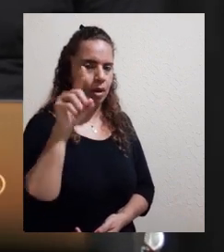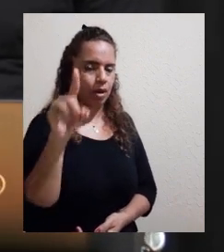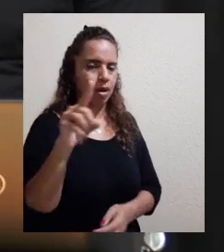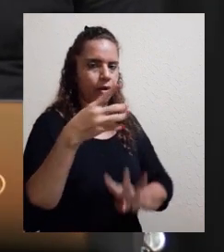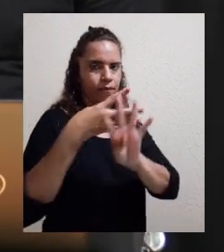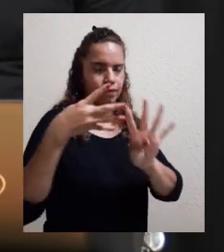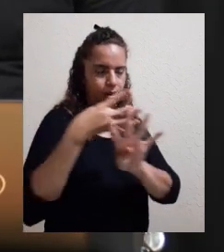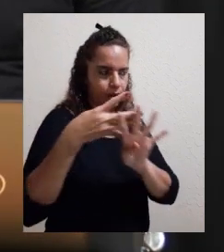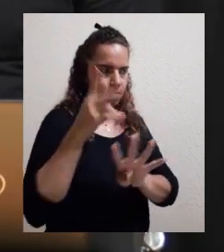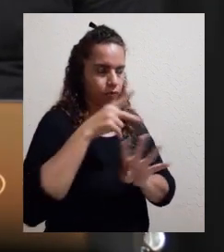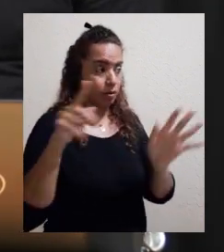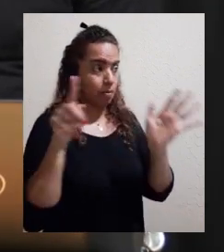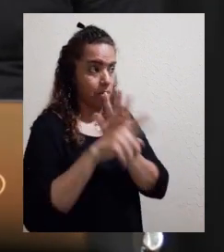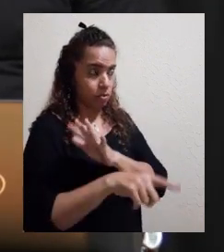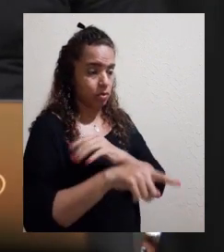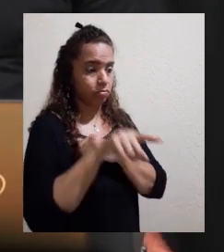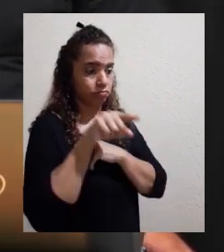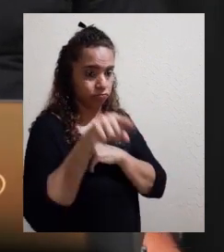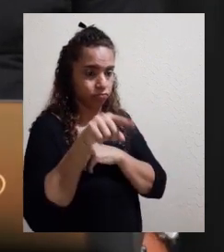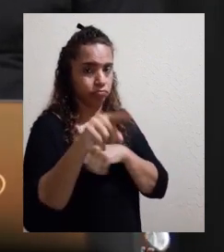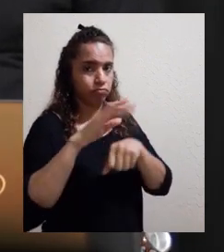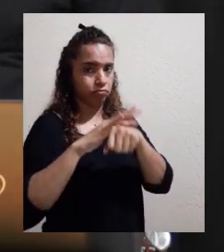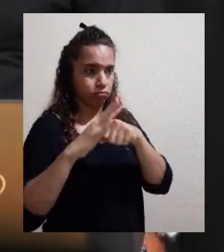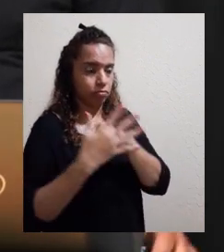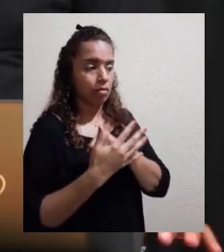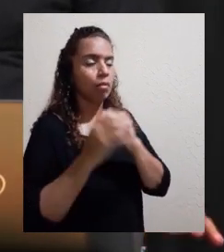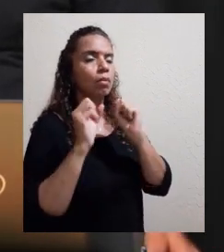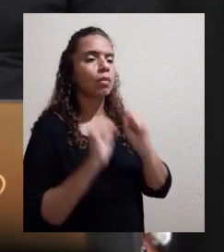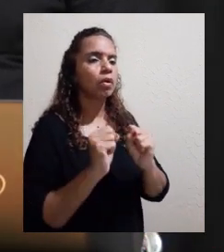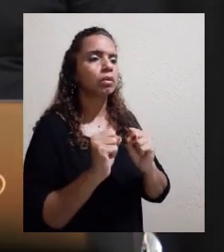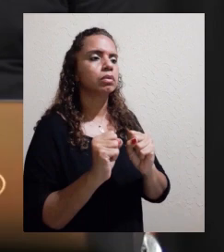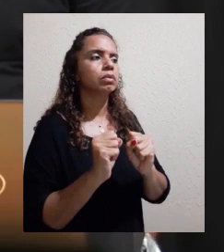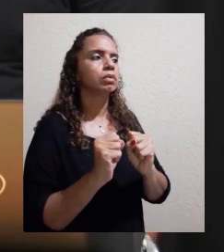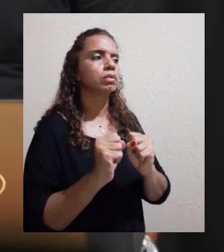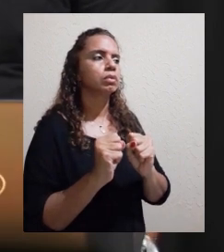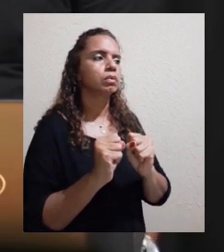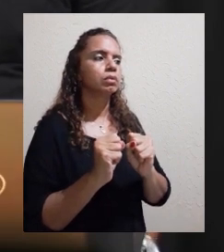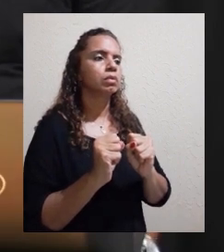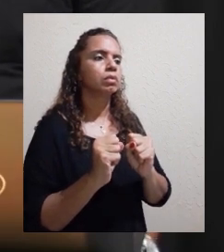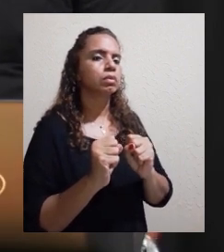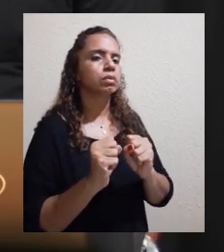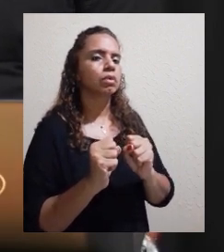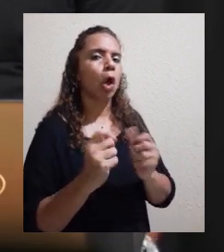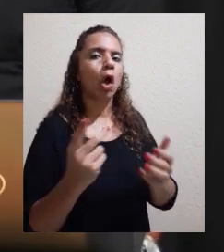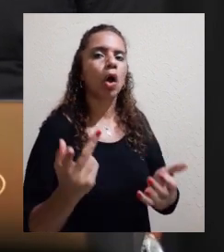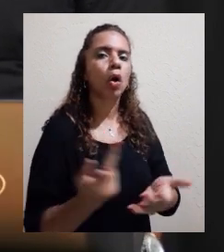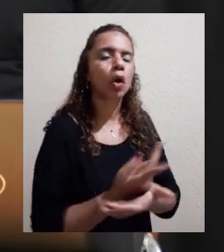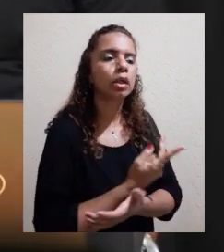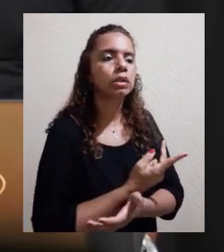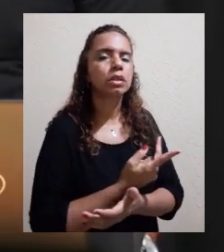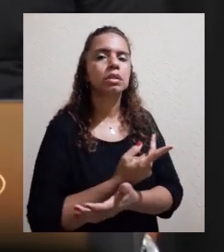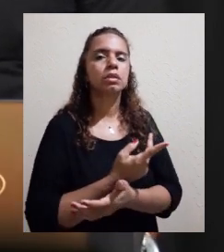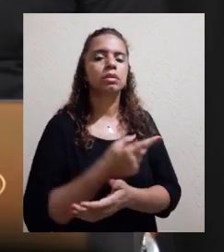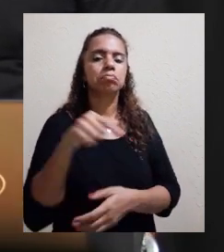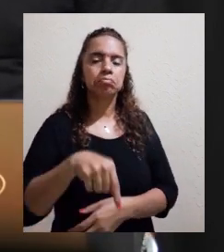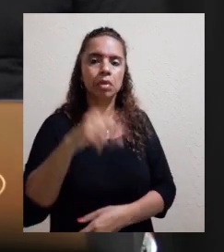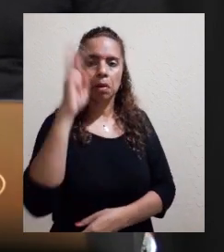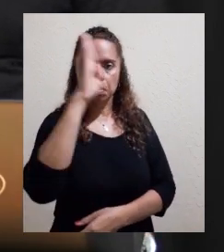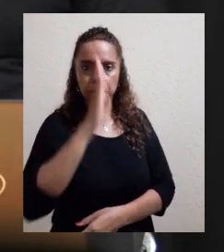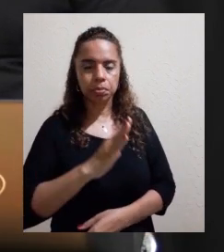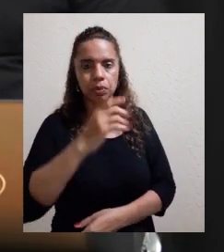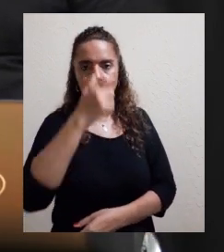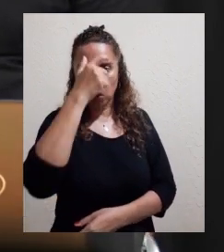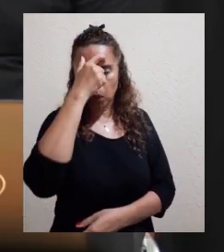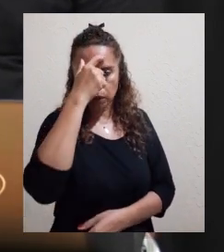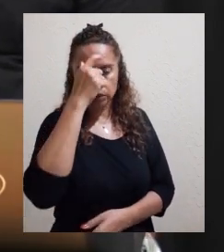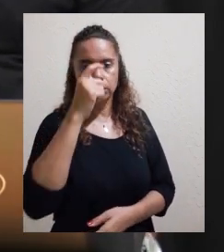né? Se esse evento ele poderia contribuir de alguma forma para reforçar a saúde pública nos países com investimentos,